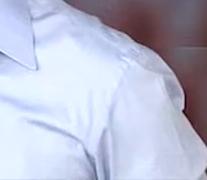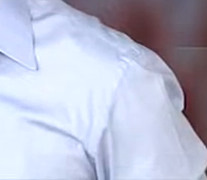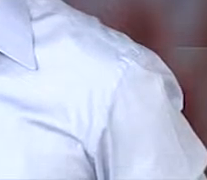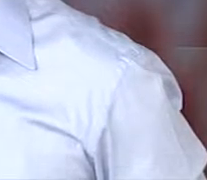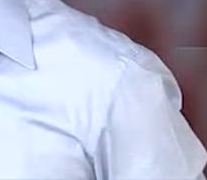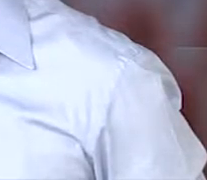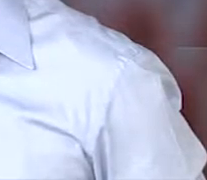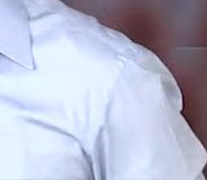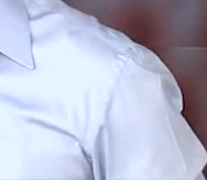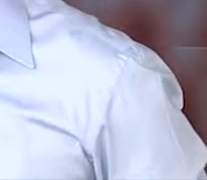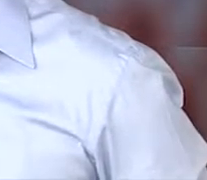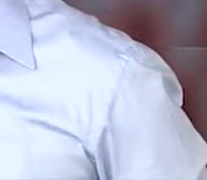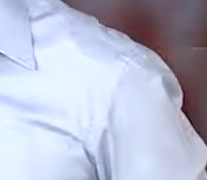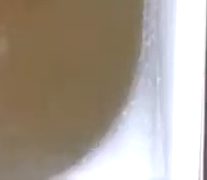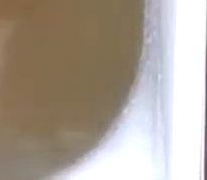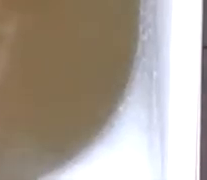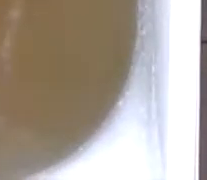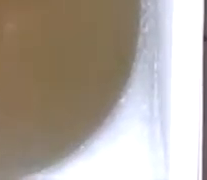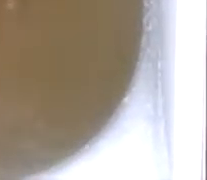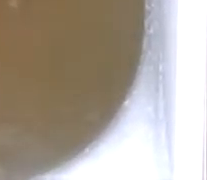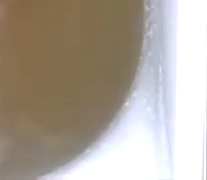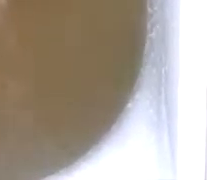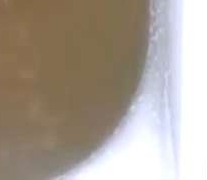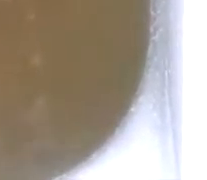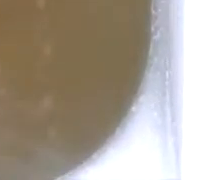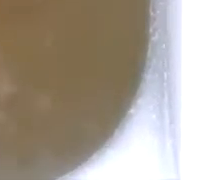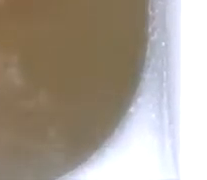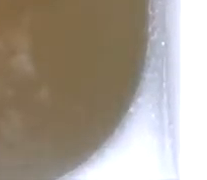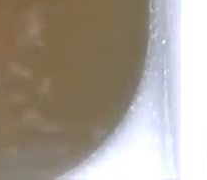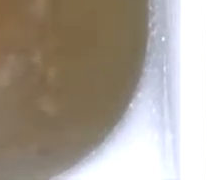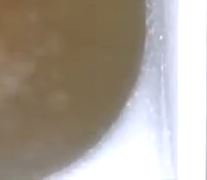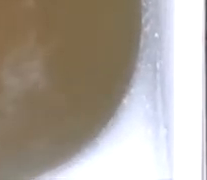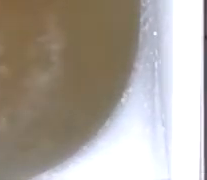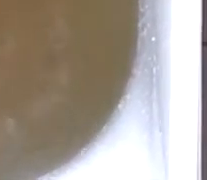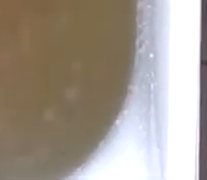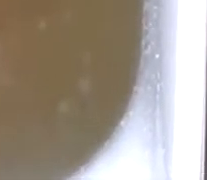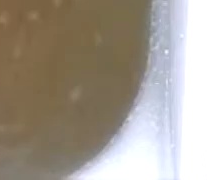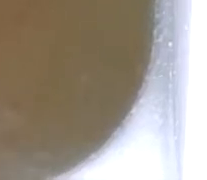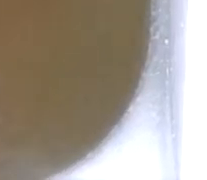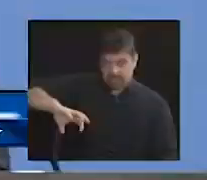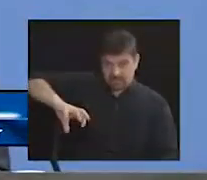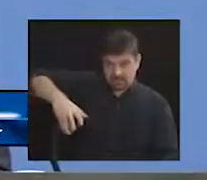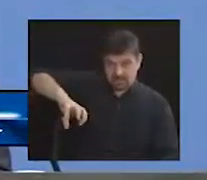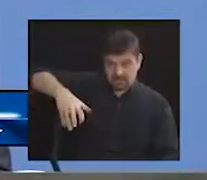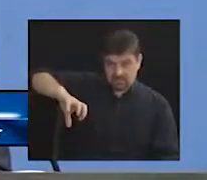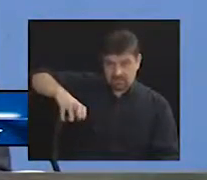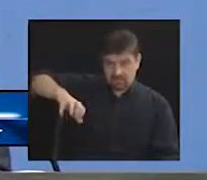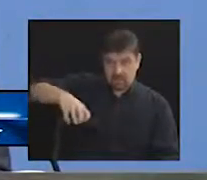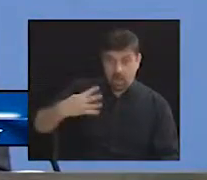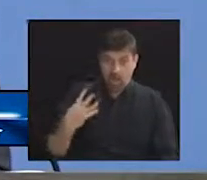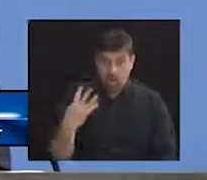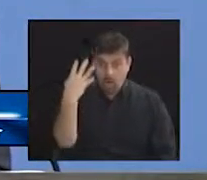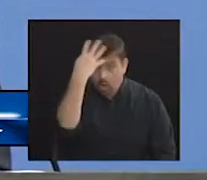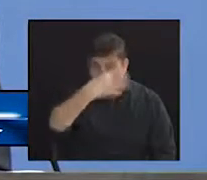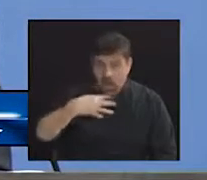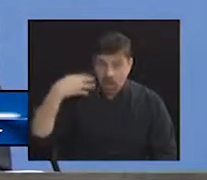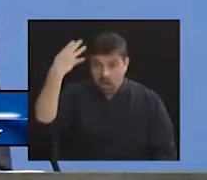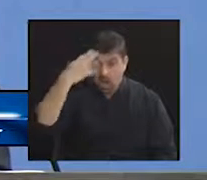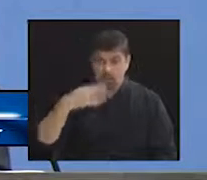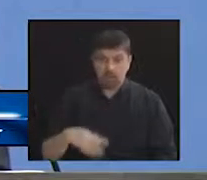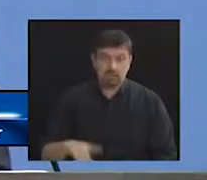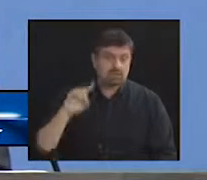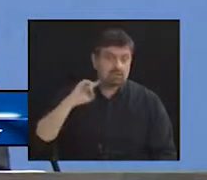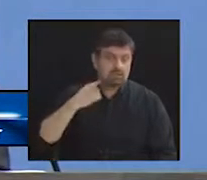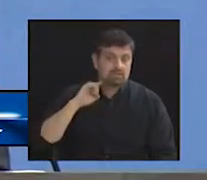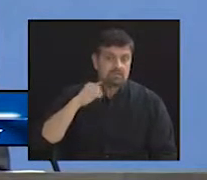pediu respostas da autarquia a água suja saindo das torneiras esse foi o tema tratado pelo vereador